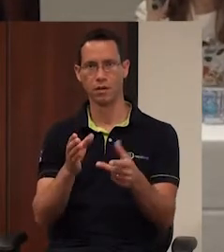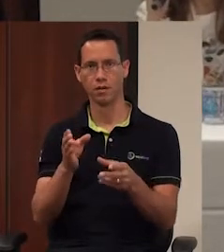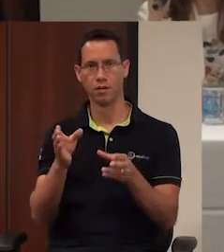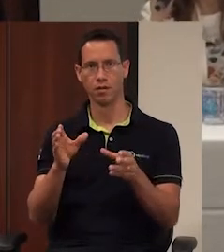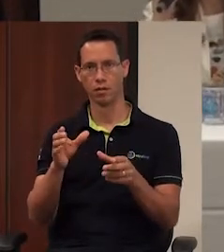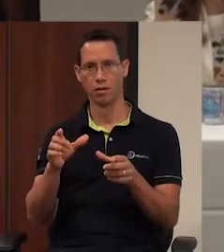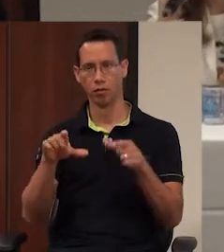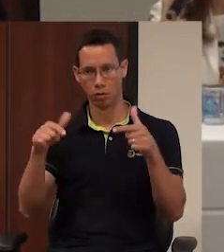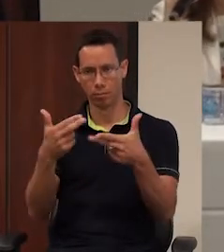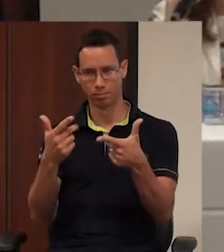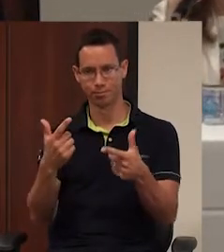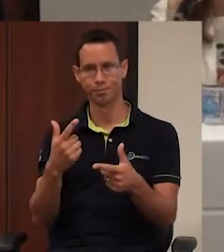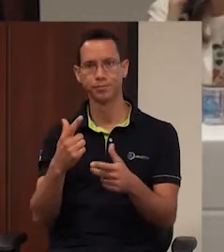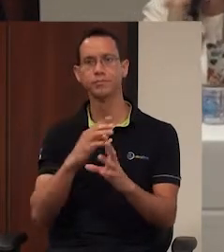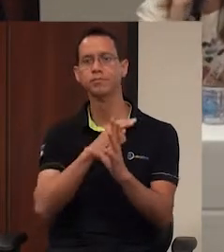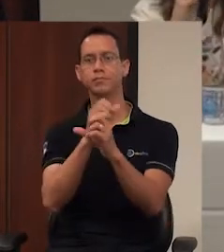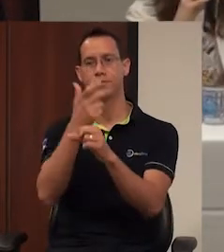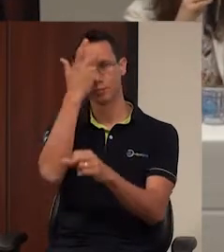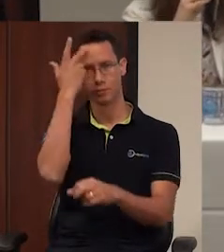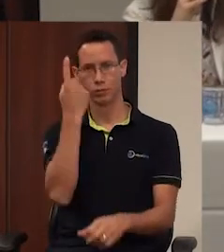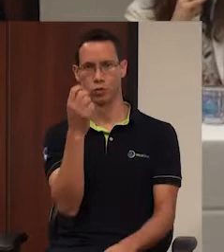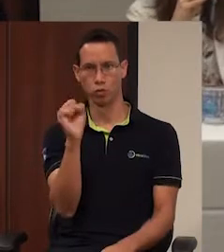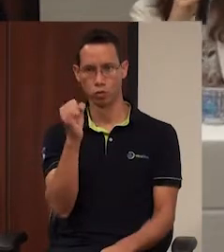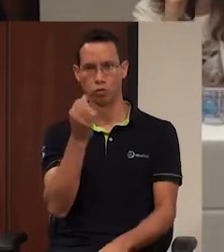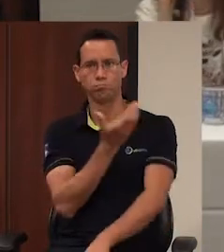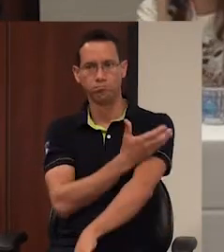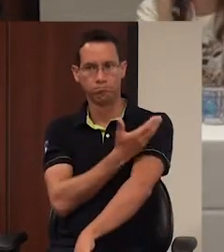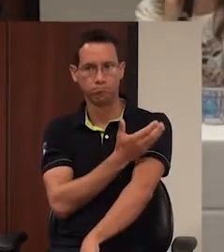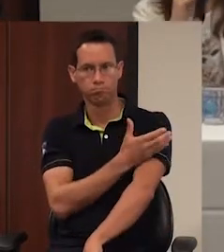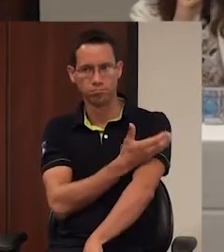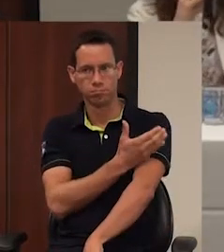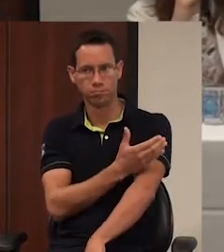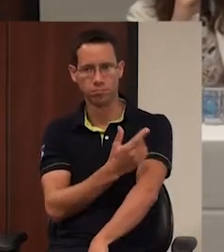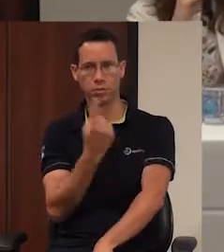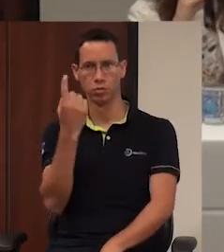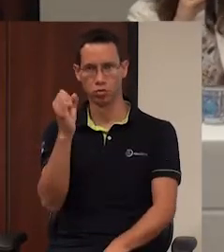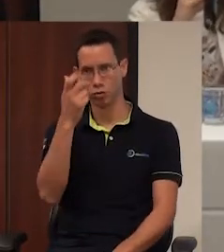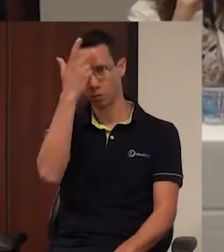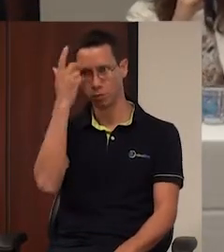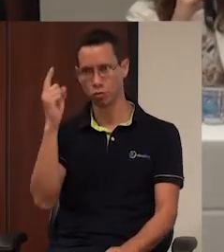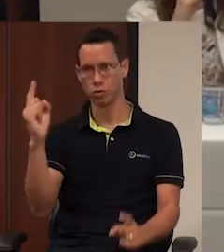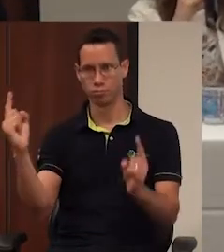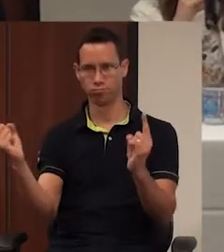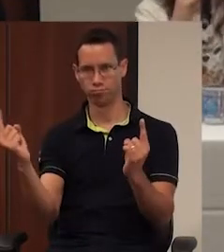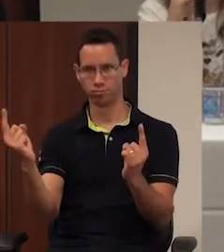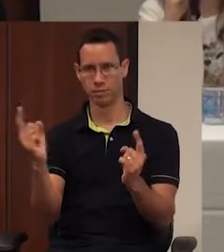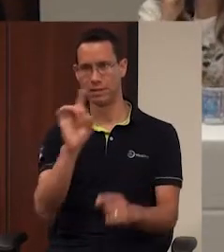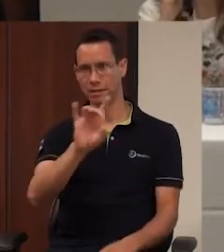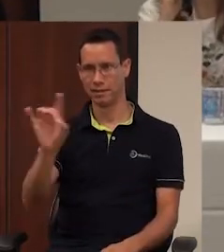Foram 18 voluntários treinados para dar apoio nesse processo de tomada de decisão para 18 pessoas. Então, aqui teve um apoiador para